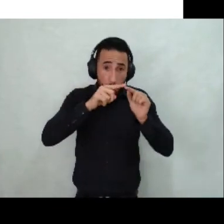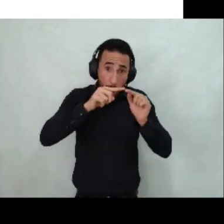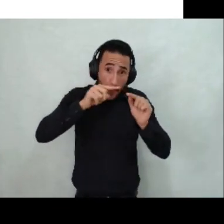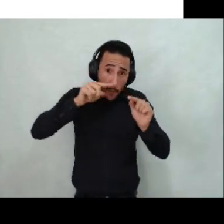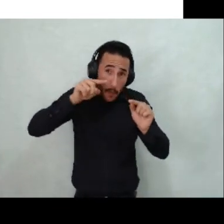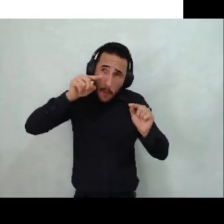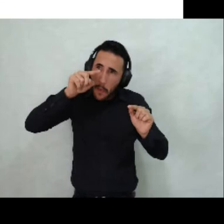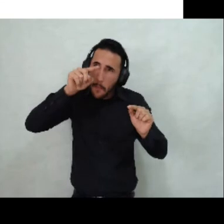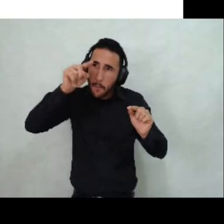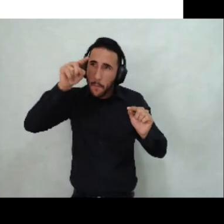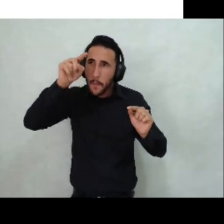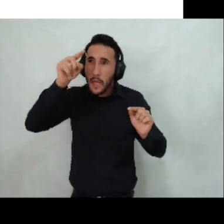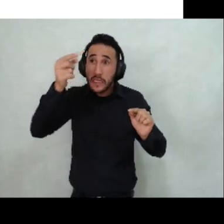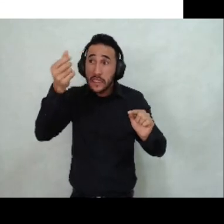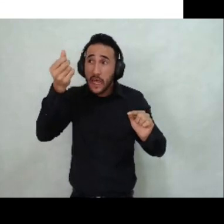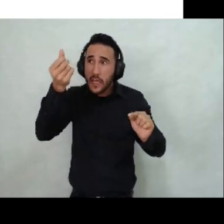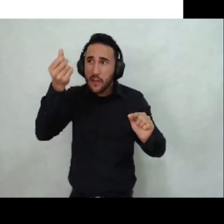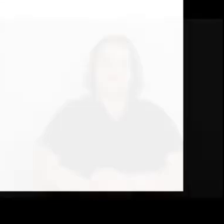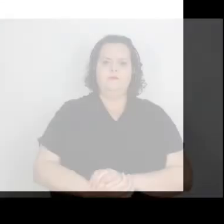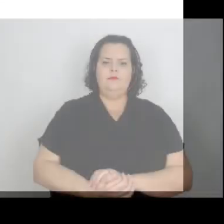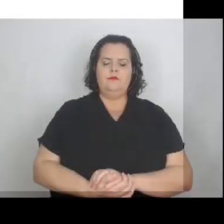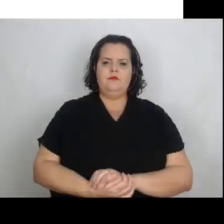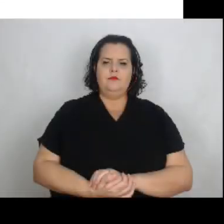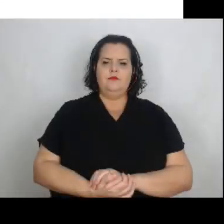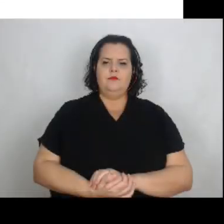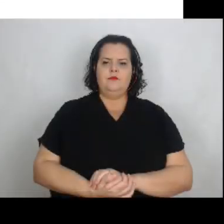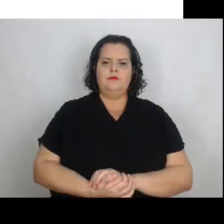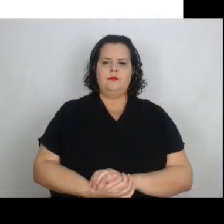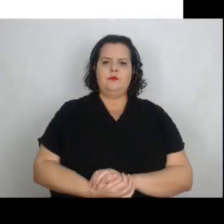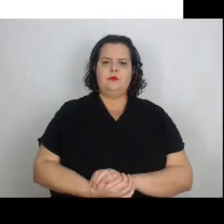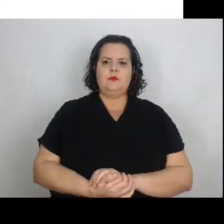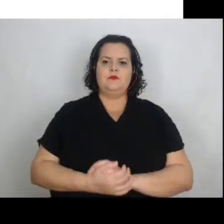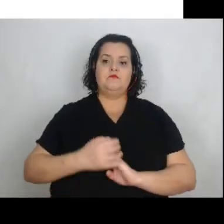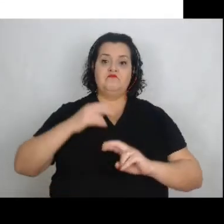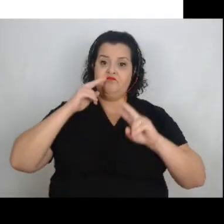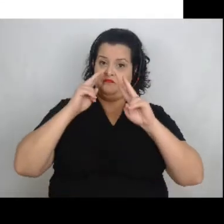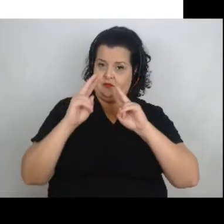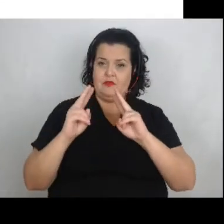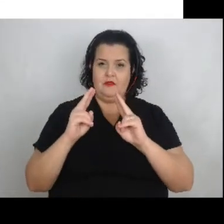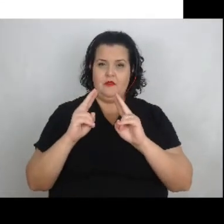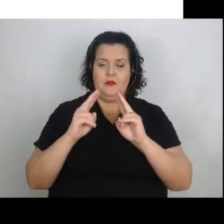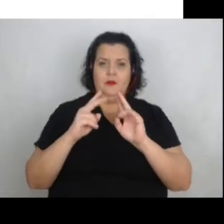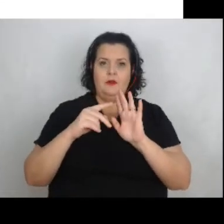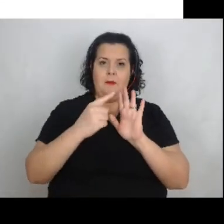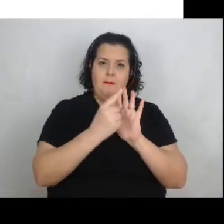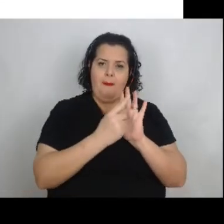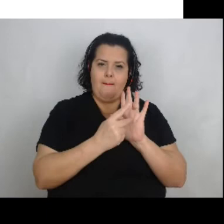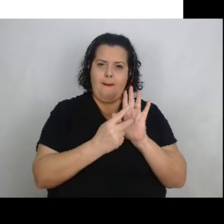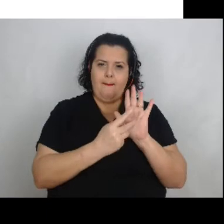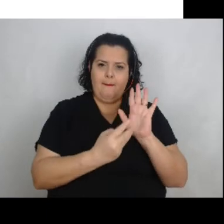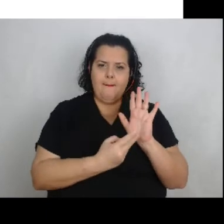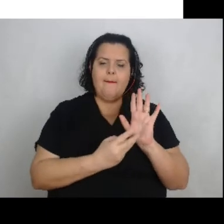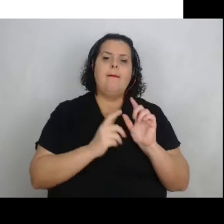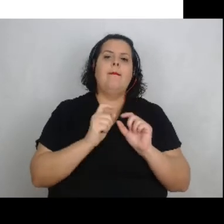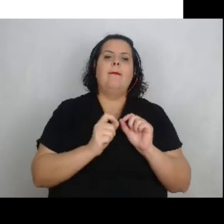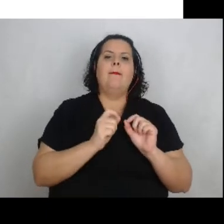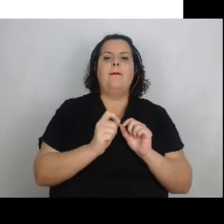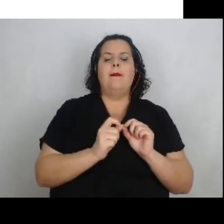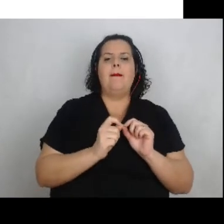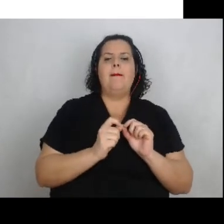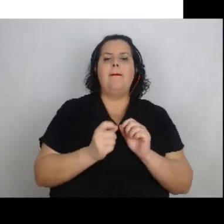chegar a 6,6%, percentualmente da terceira para a quarta fase, ela começa a perder força.